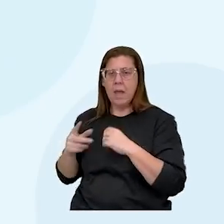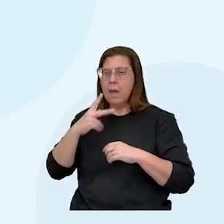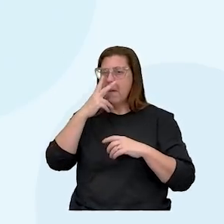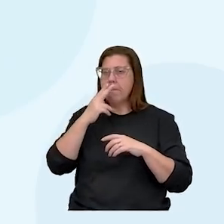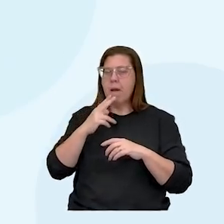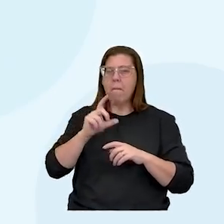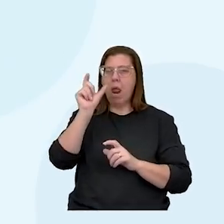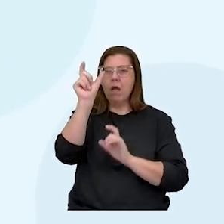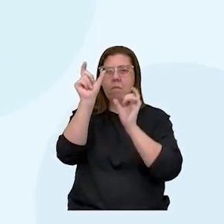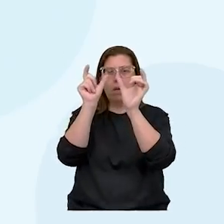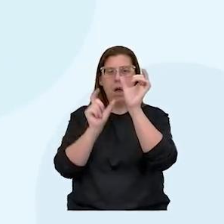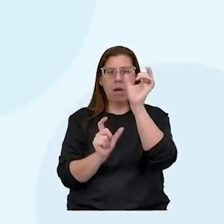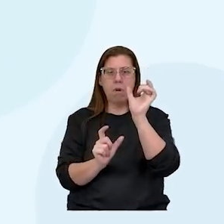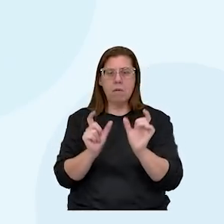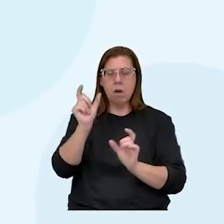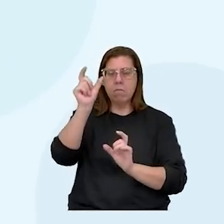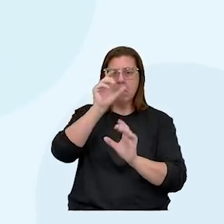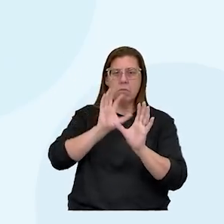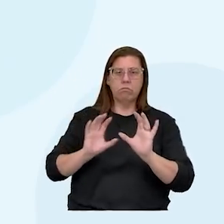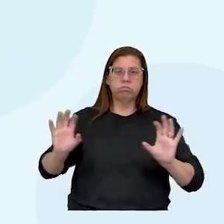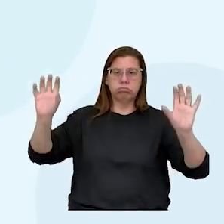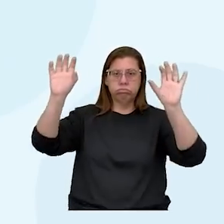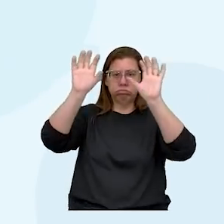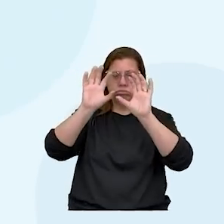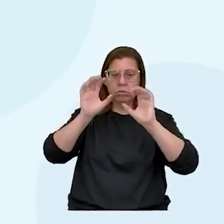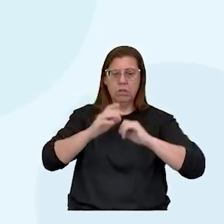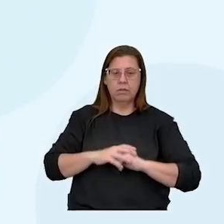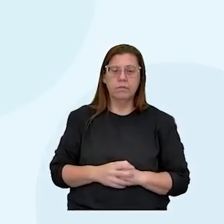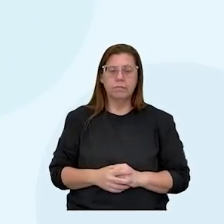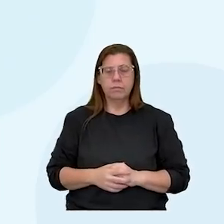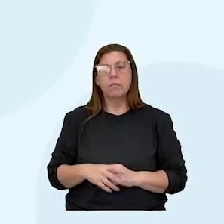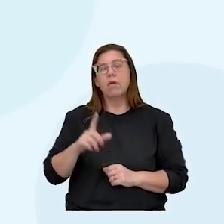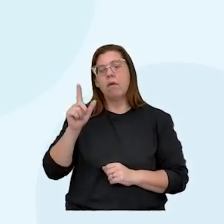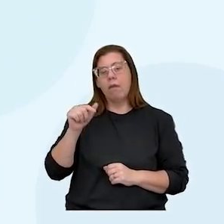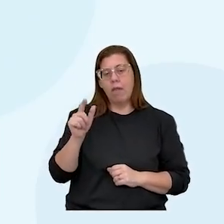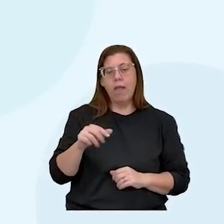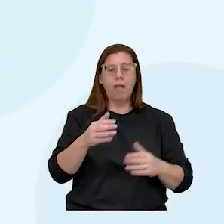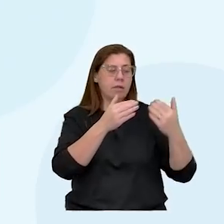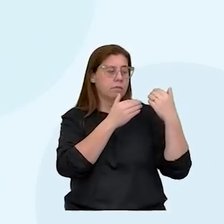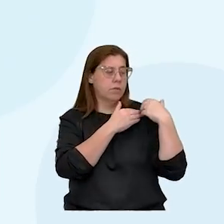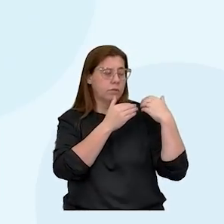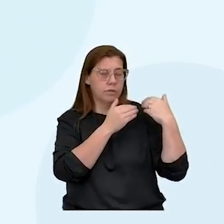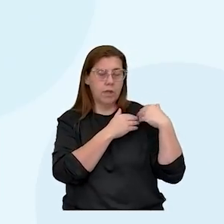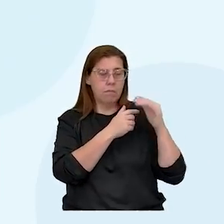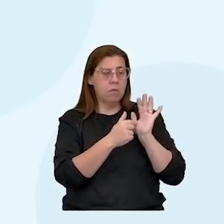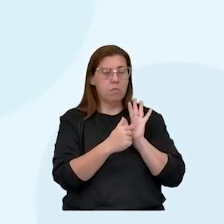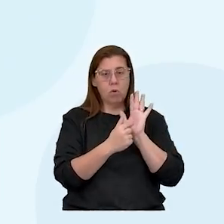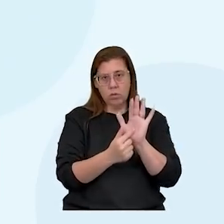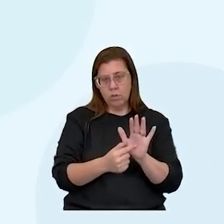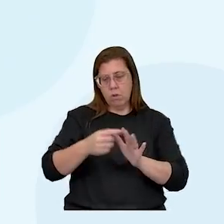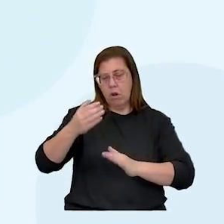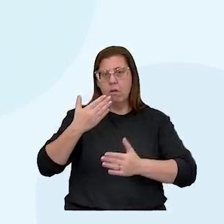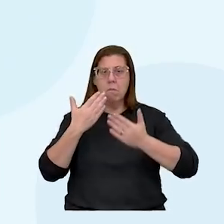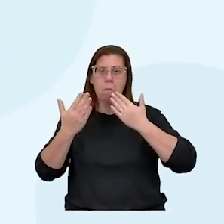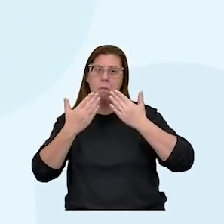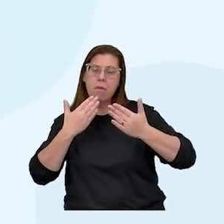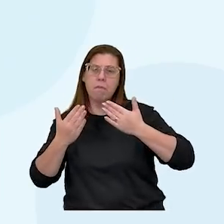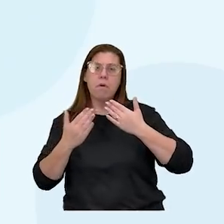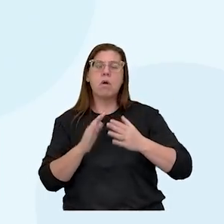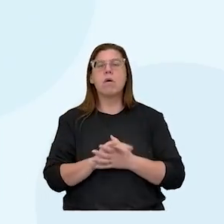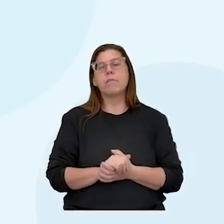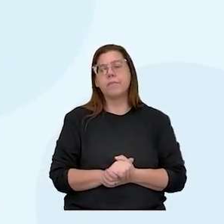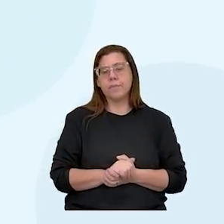consiga convencer o outro, né? Nesse caso do debate. Aí a Pro Efigênia colocou que é possível, sim, então, debater